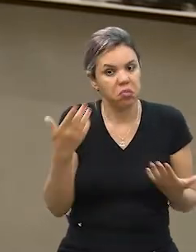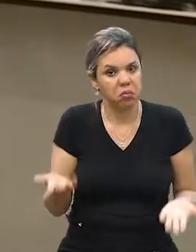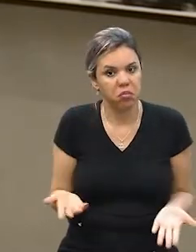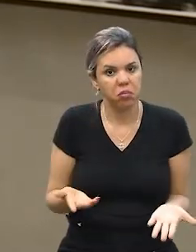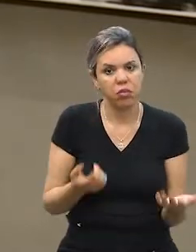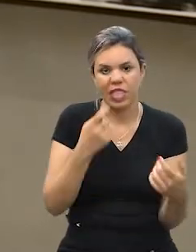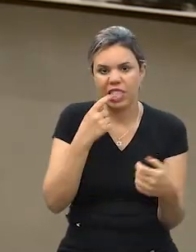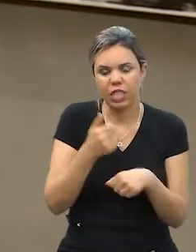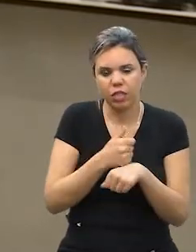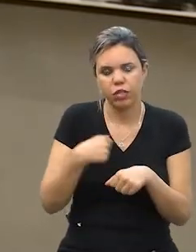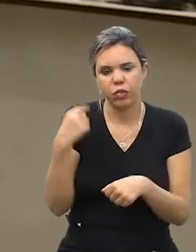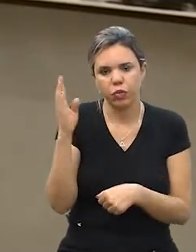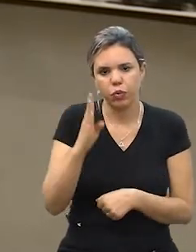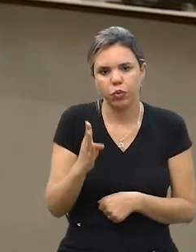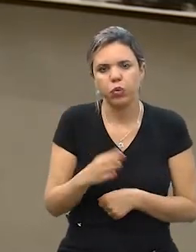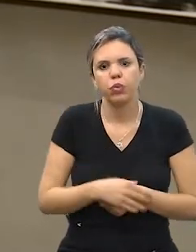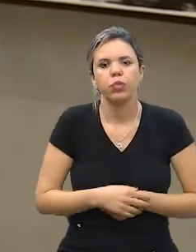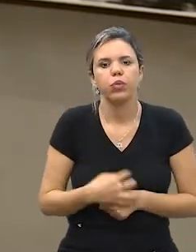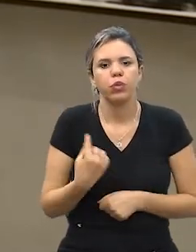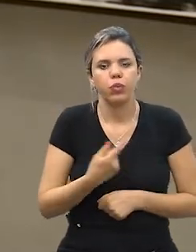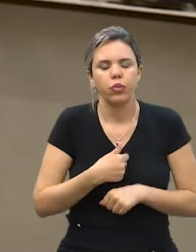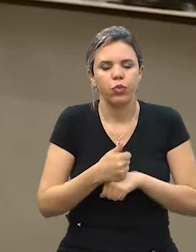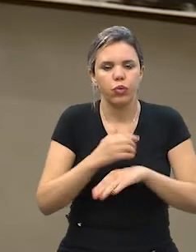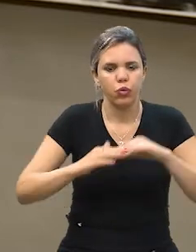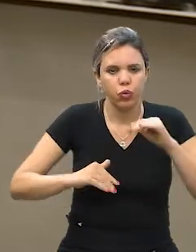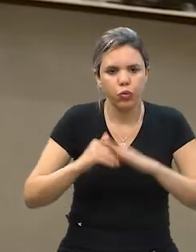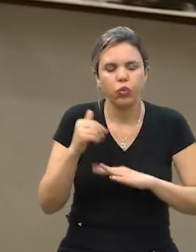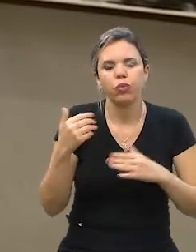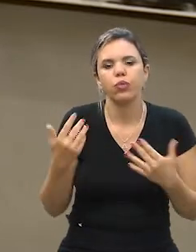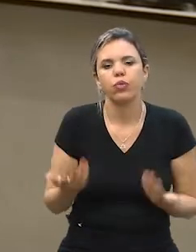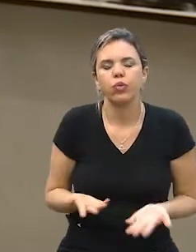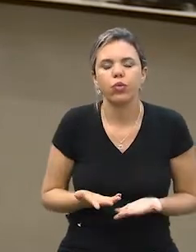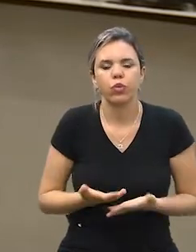Nós dentistas brasileiros, somos profissionais